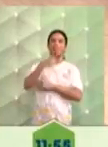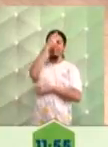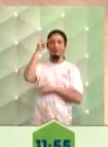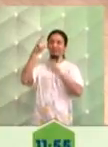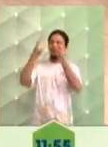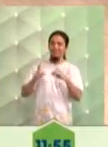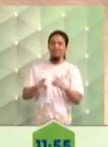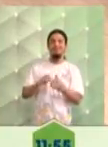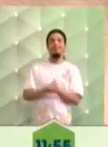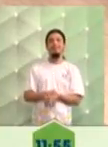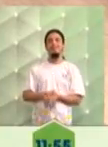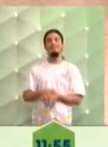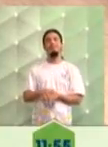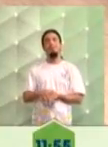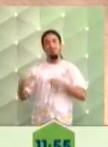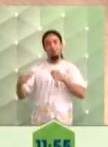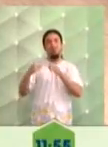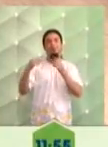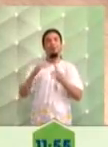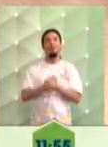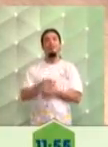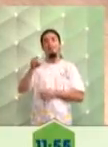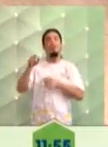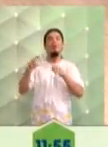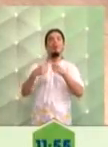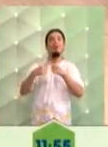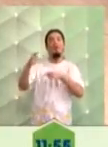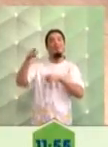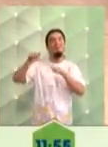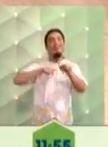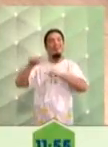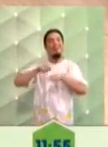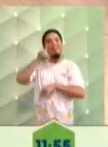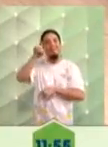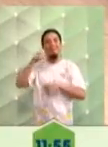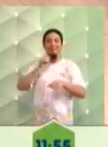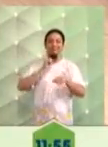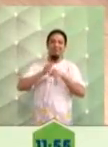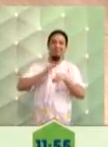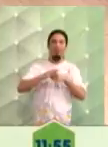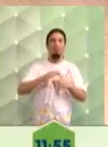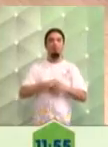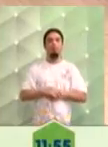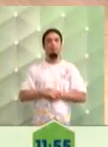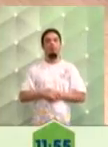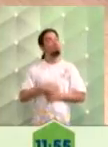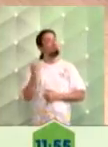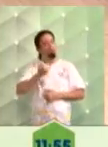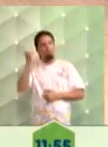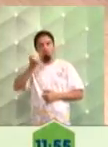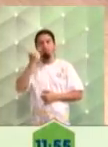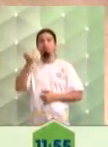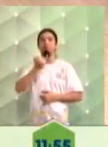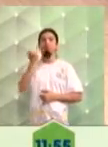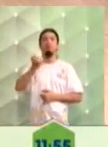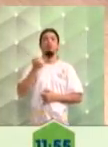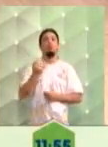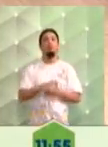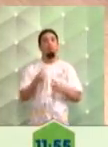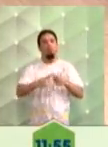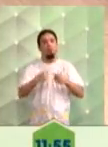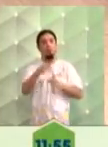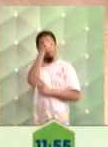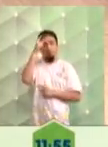logo uma festa. A APAE levou 4 mil reais. Que importante é isso, hein? É muito importante. E as pessoas podem